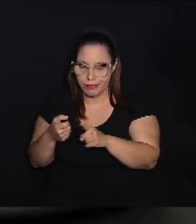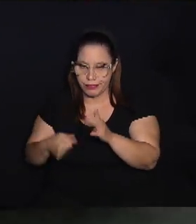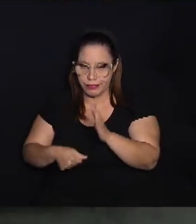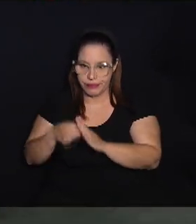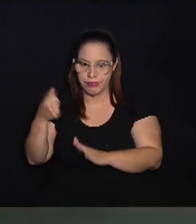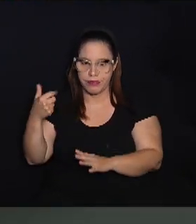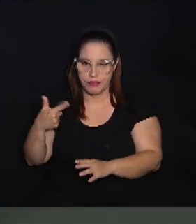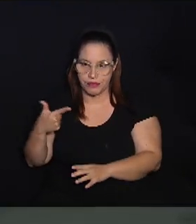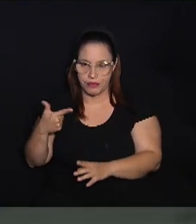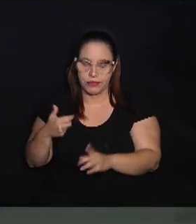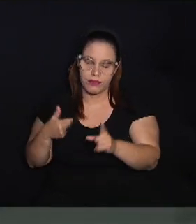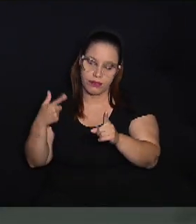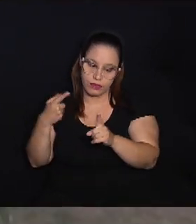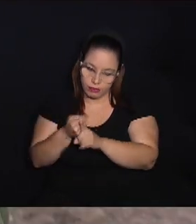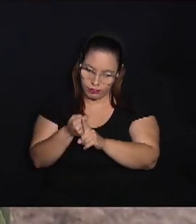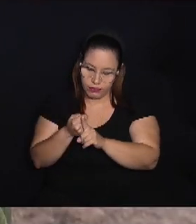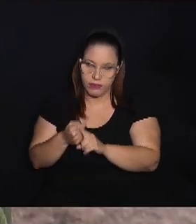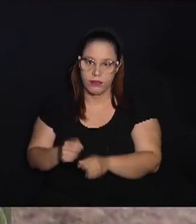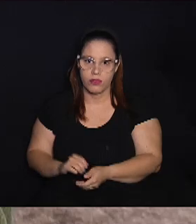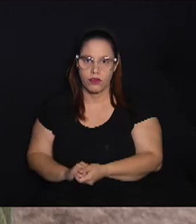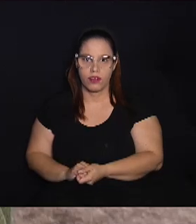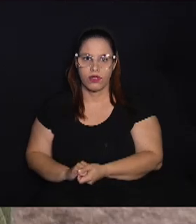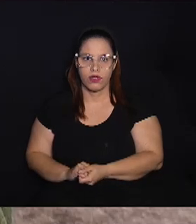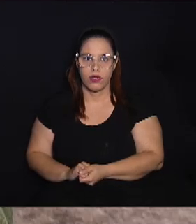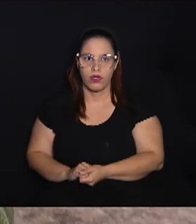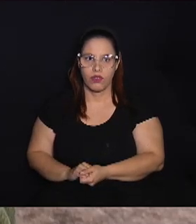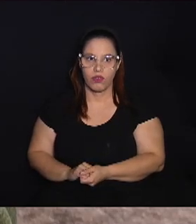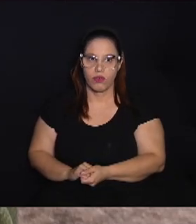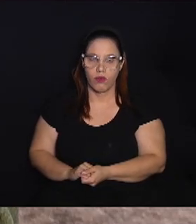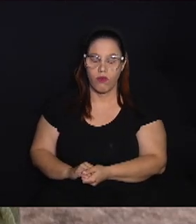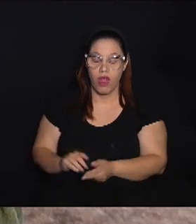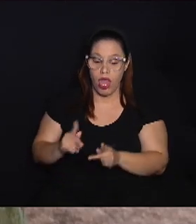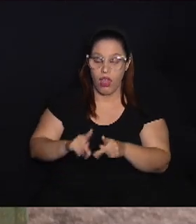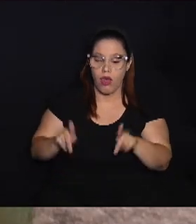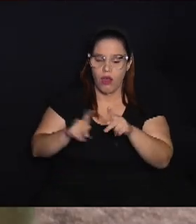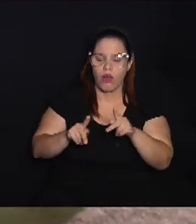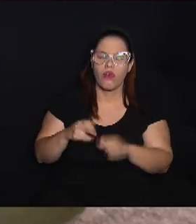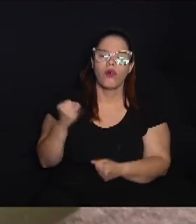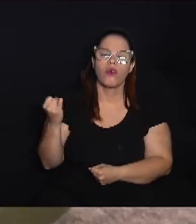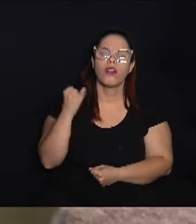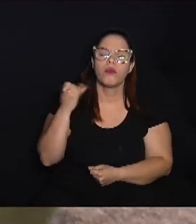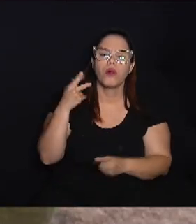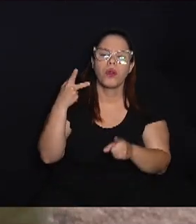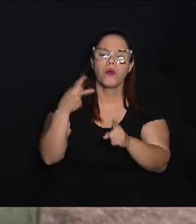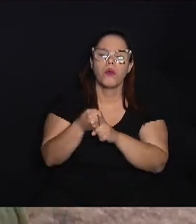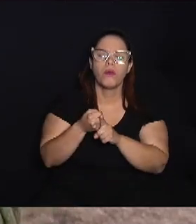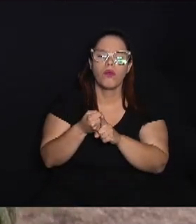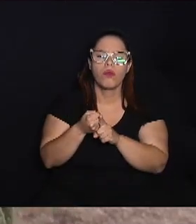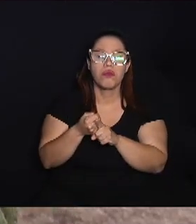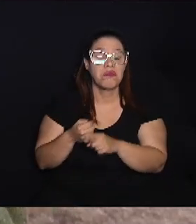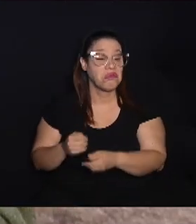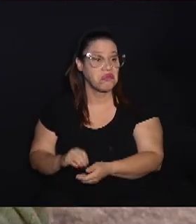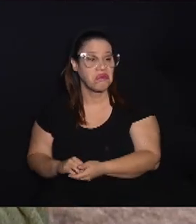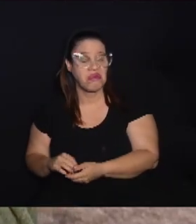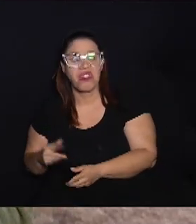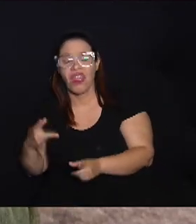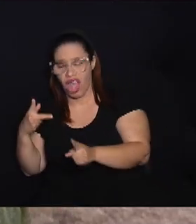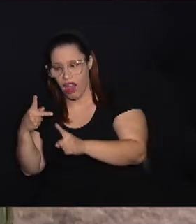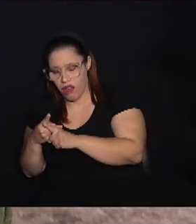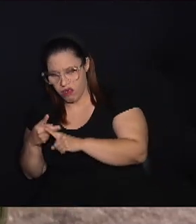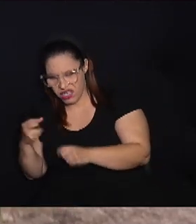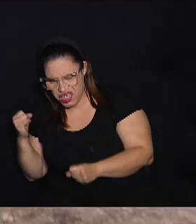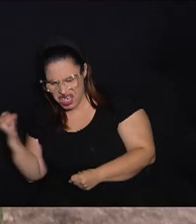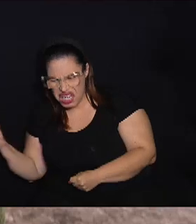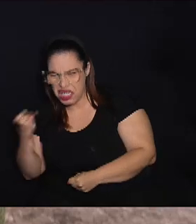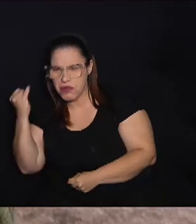segunda dose para a população. E, Shaula, é importante da população tomar a vacina? Vacina é fundamental, né? Não só a vacina da dengue,